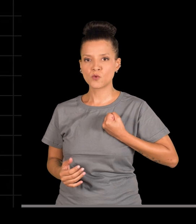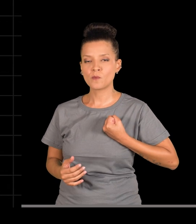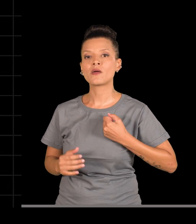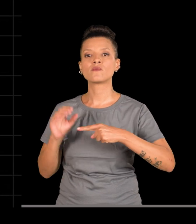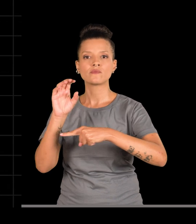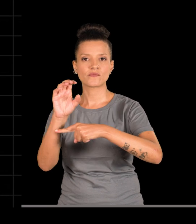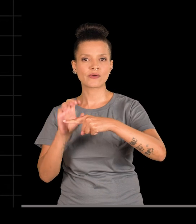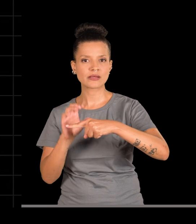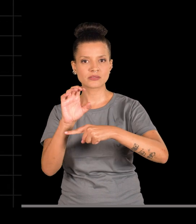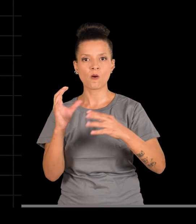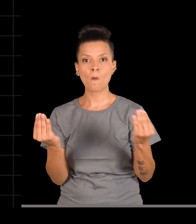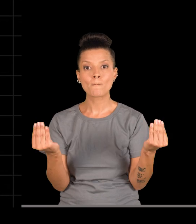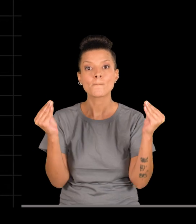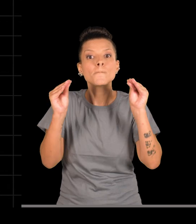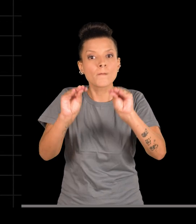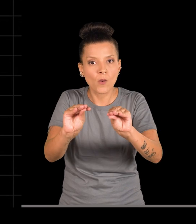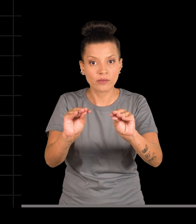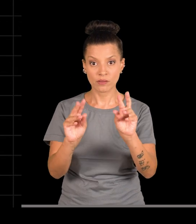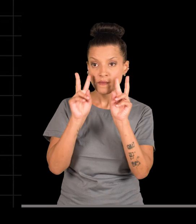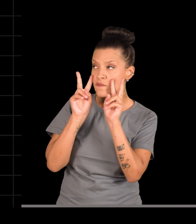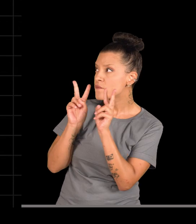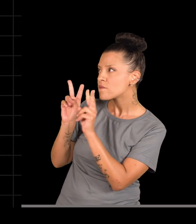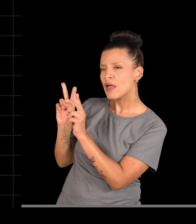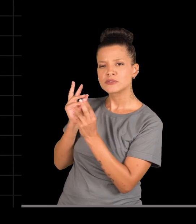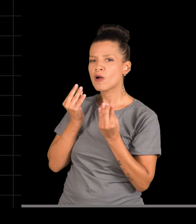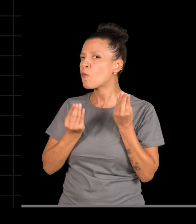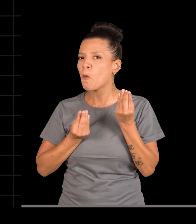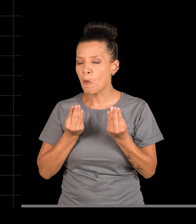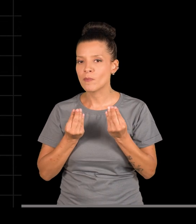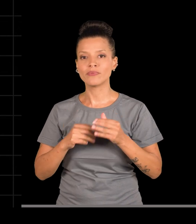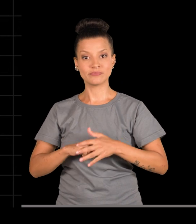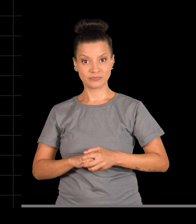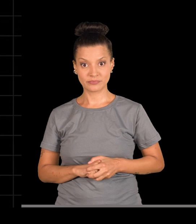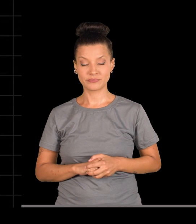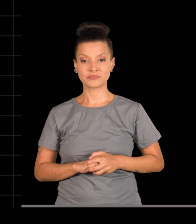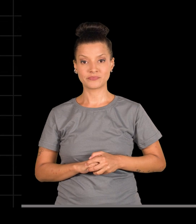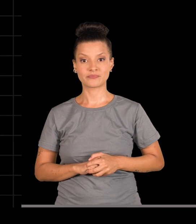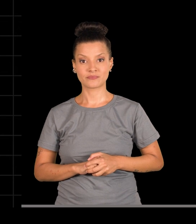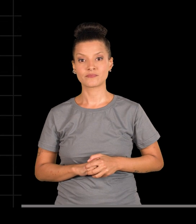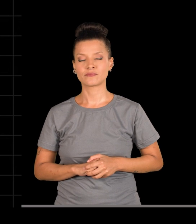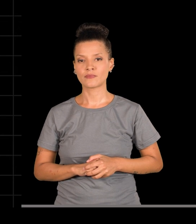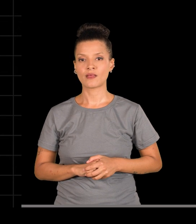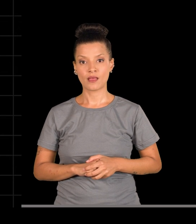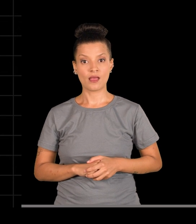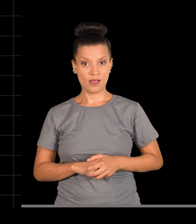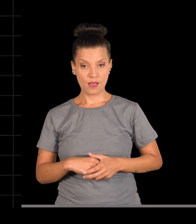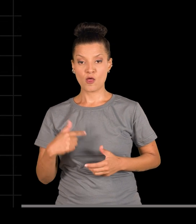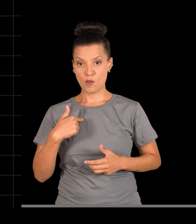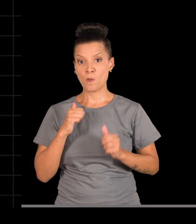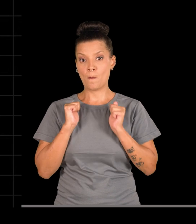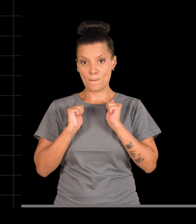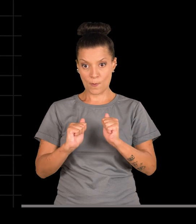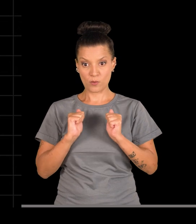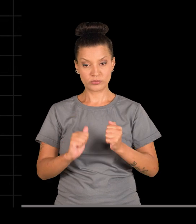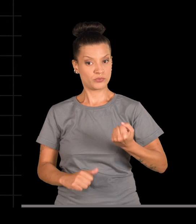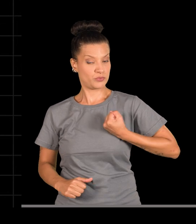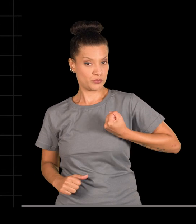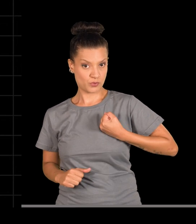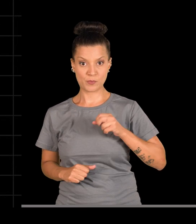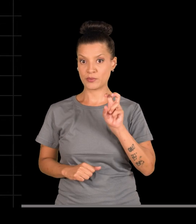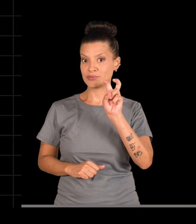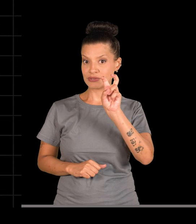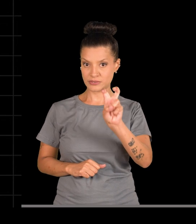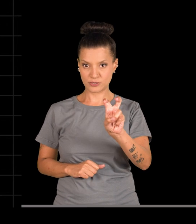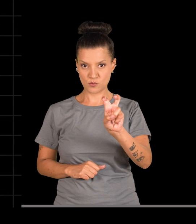parte fracionária. Então, qual seria a representação mista desse número 5/4 aqui? Ó? Seria o seguinte, eu poderia pegar